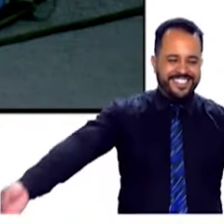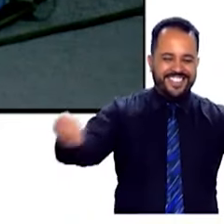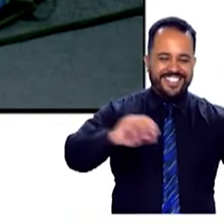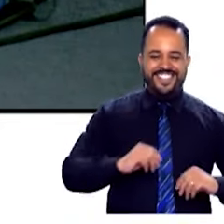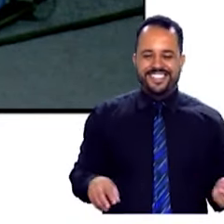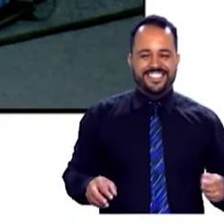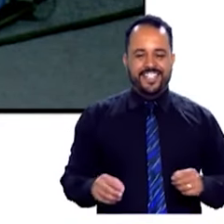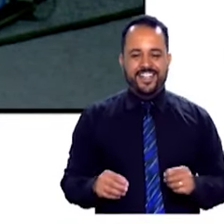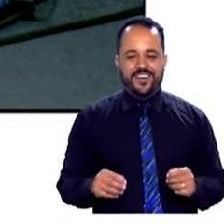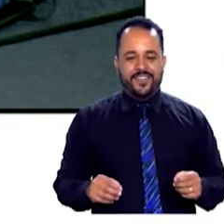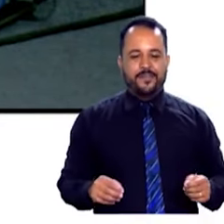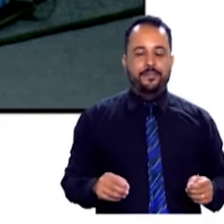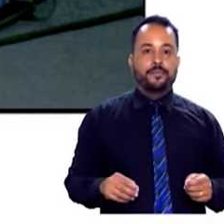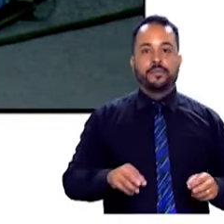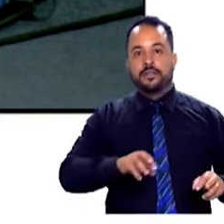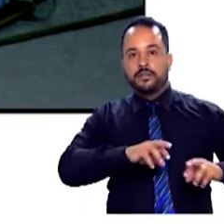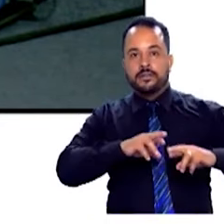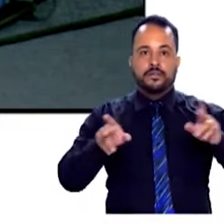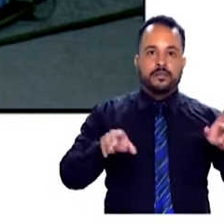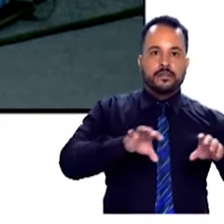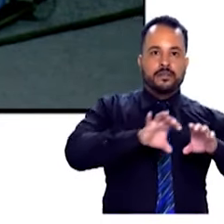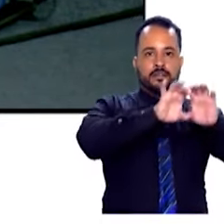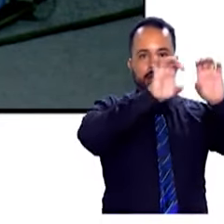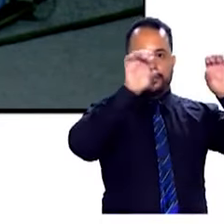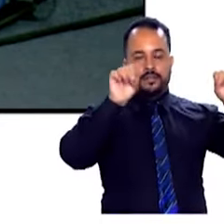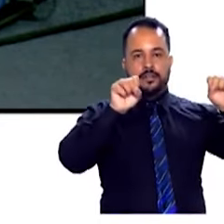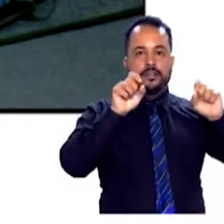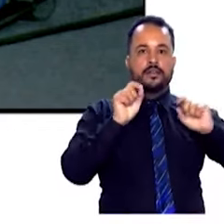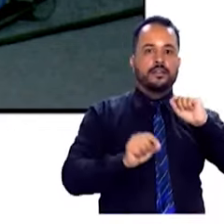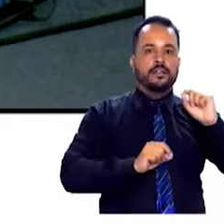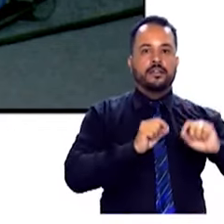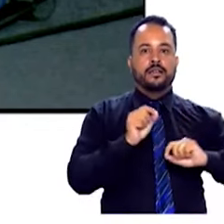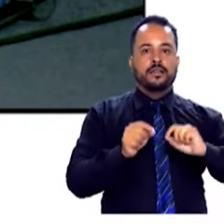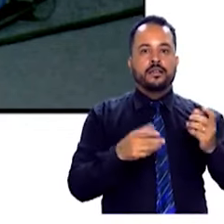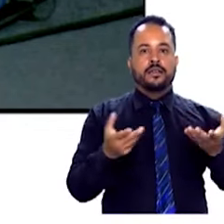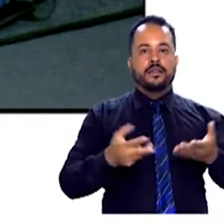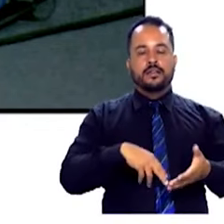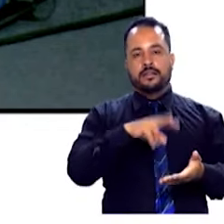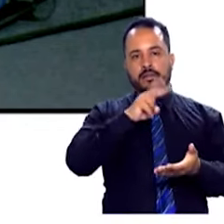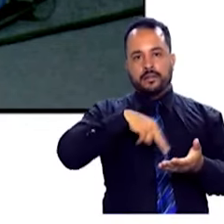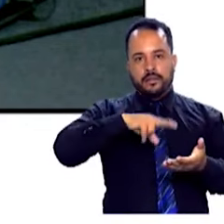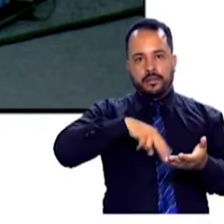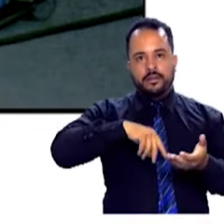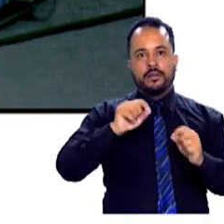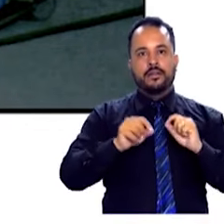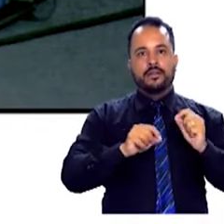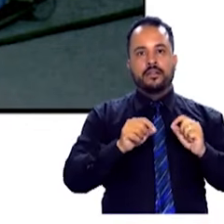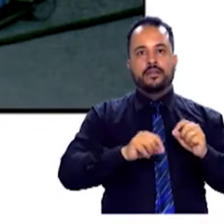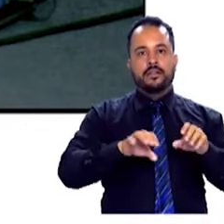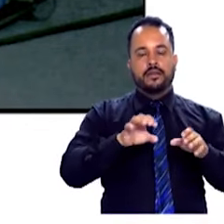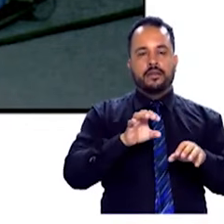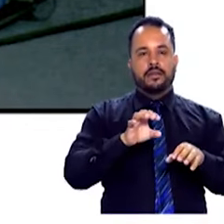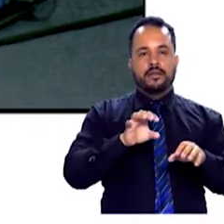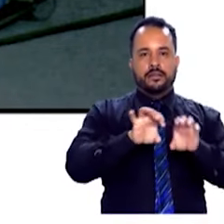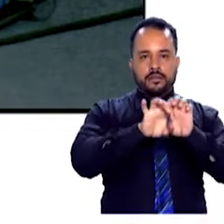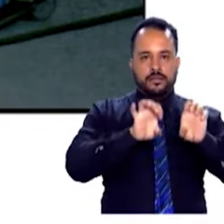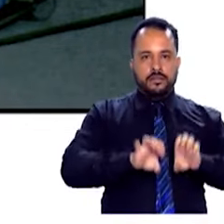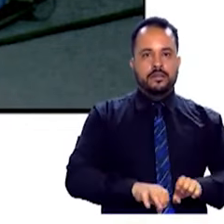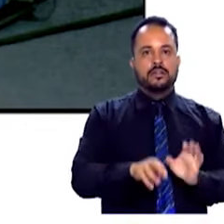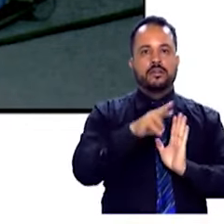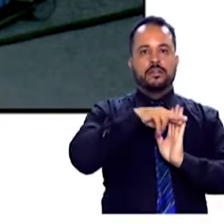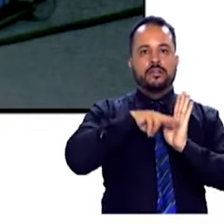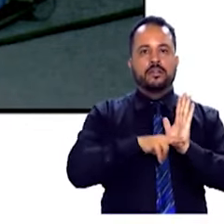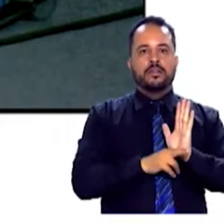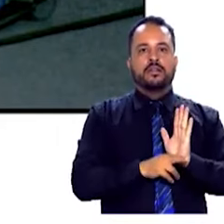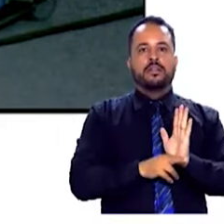aparentes aquelas diferenças que eh alguém que leu simplesmente a a estrutura regulamentar regulatória